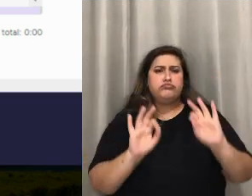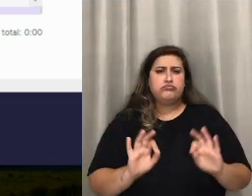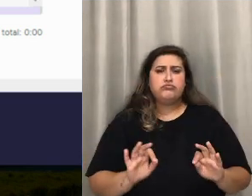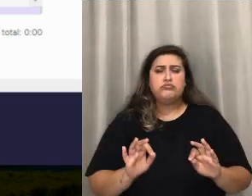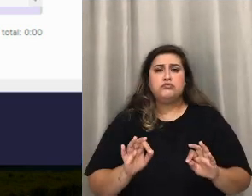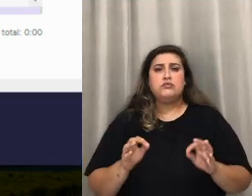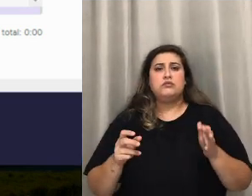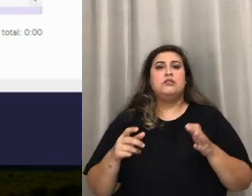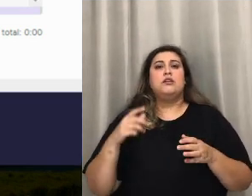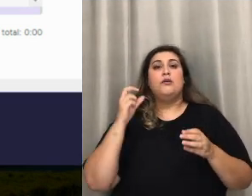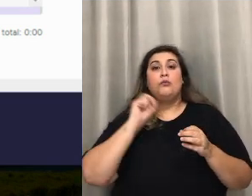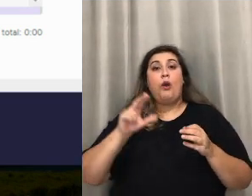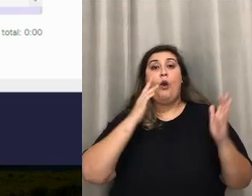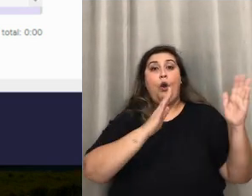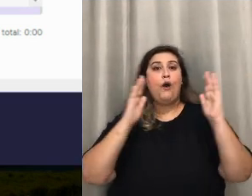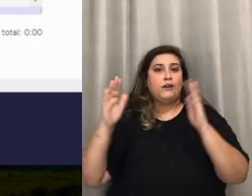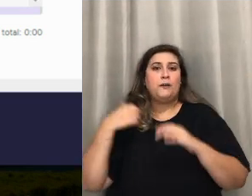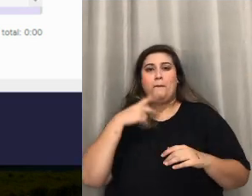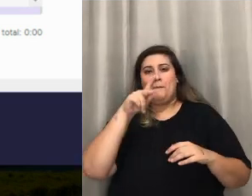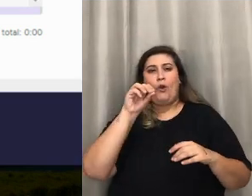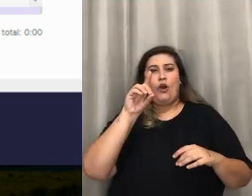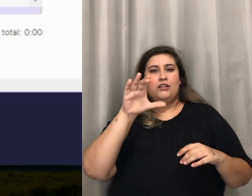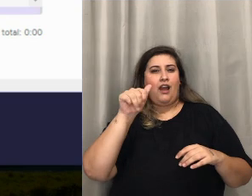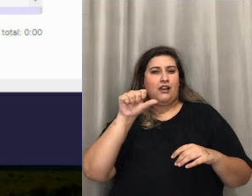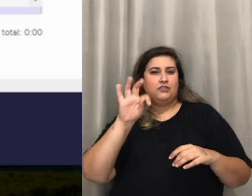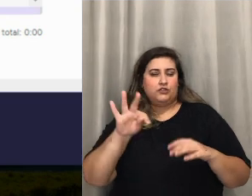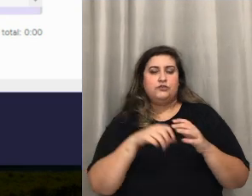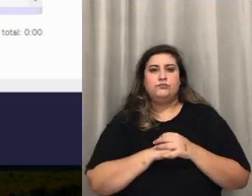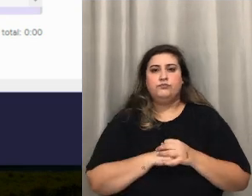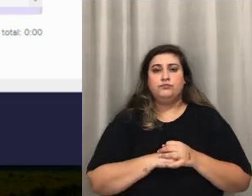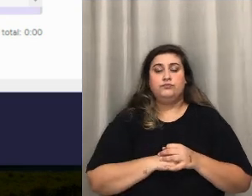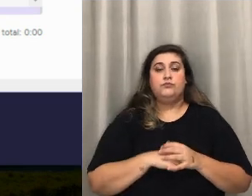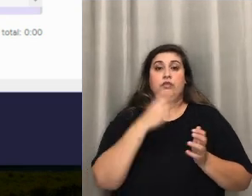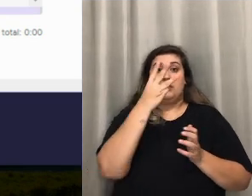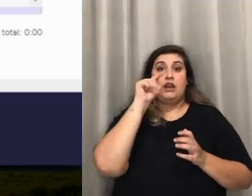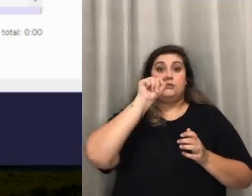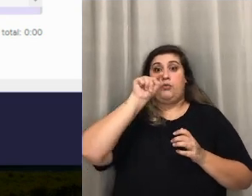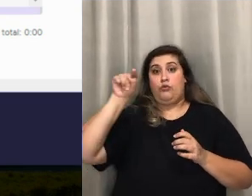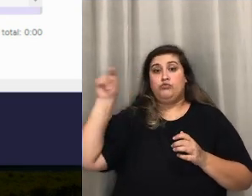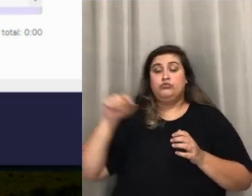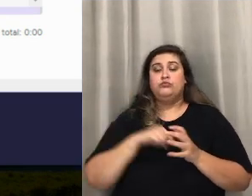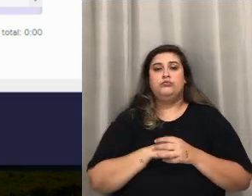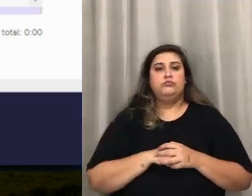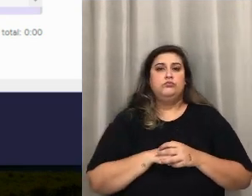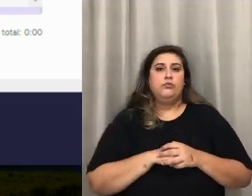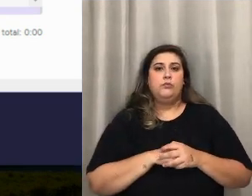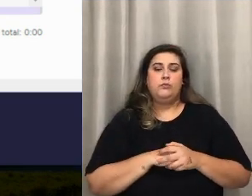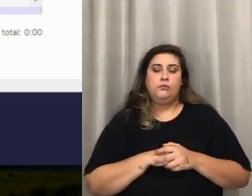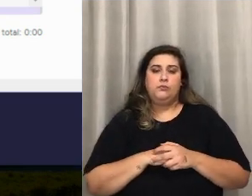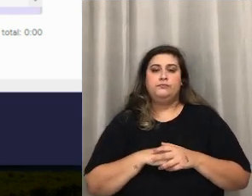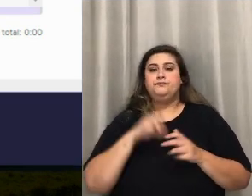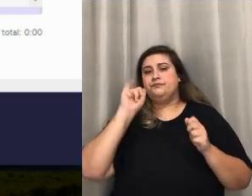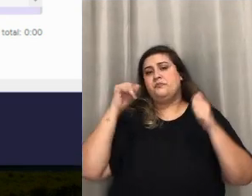ir reorganizando a sequência do meu podcast. Nos 3 pontinhos,